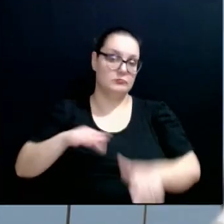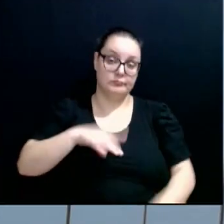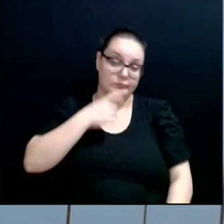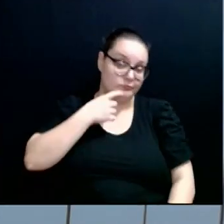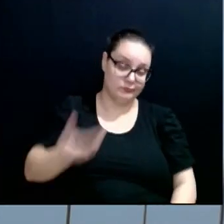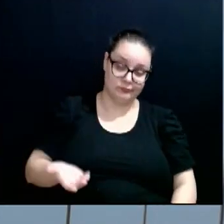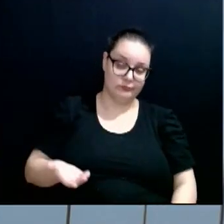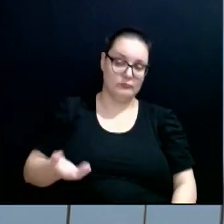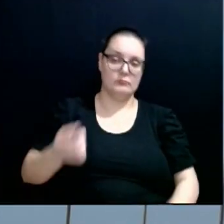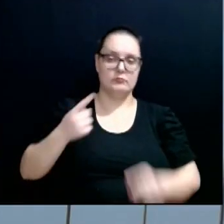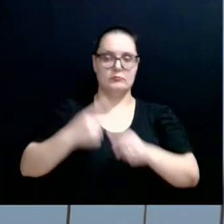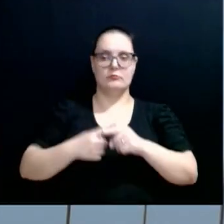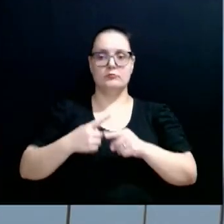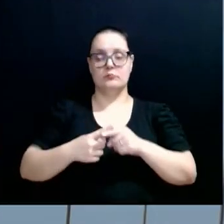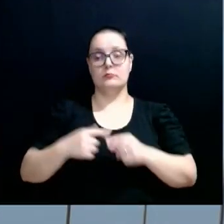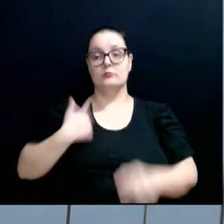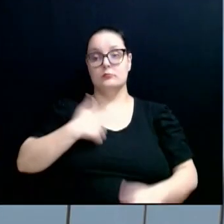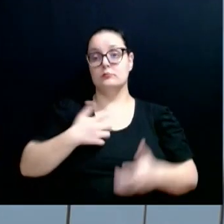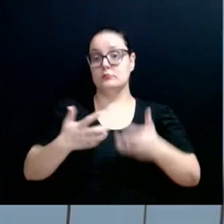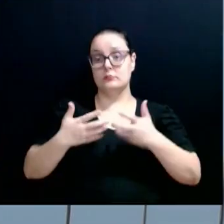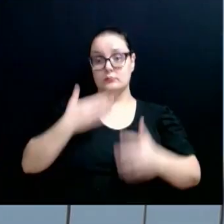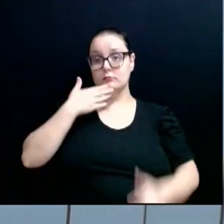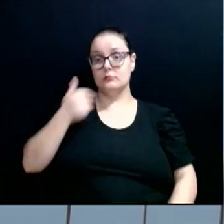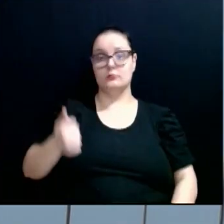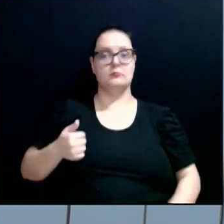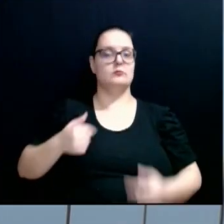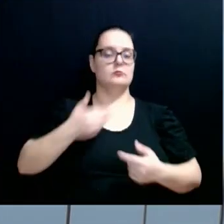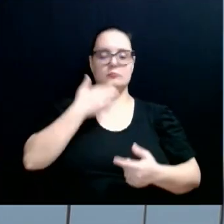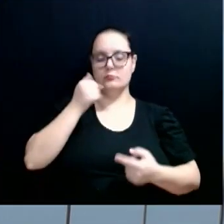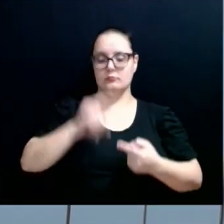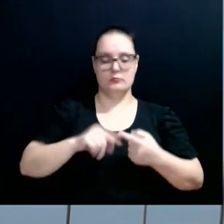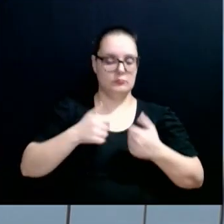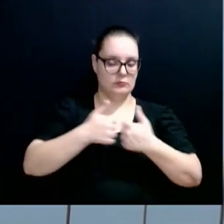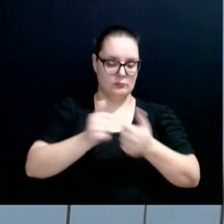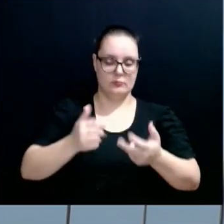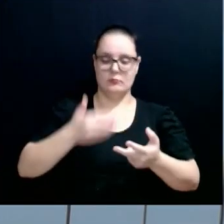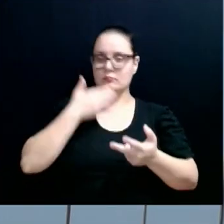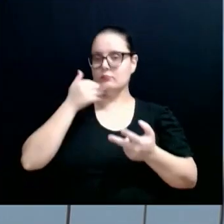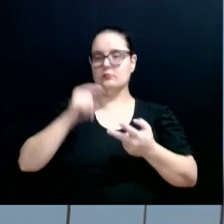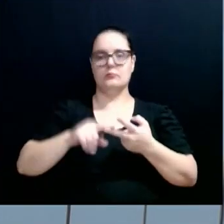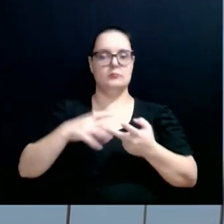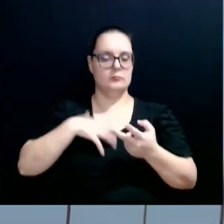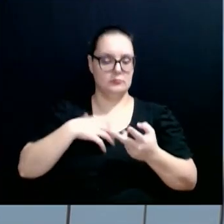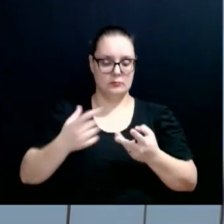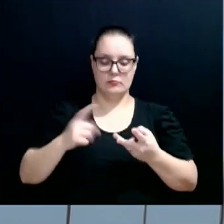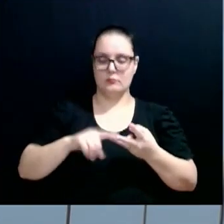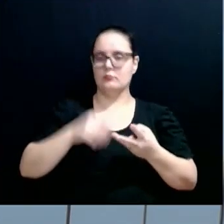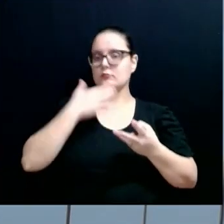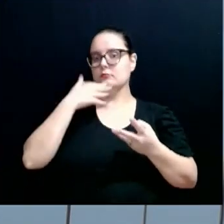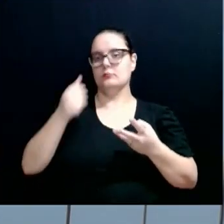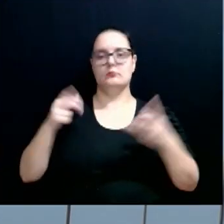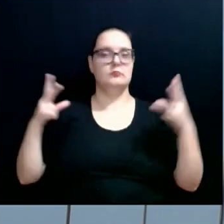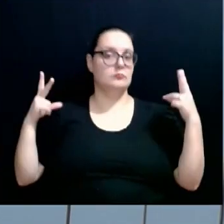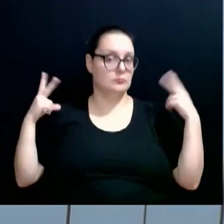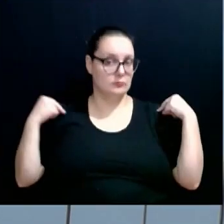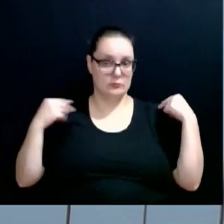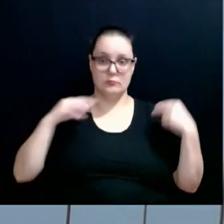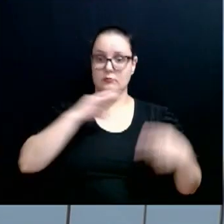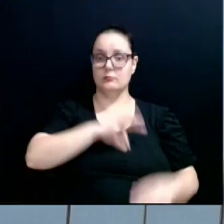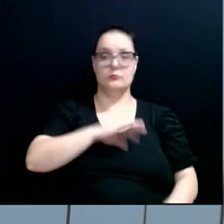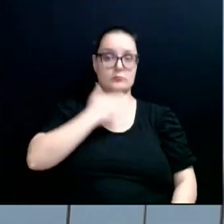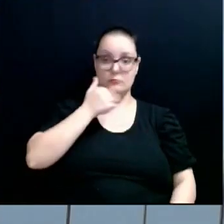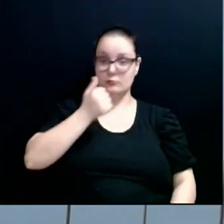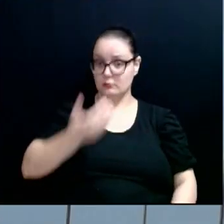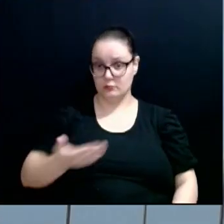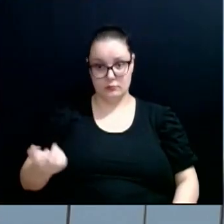quer o melhor ônibus, a gente quer as melhores condições, a gente quer o melhor motorista de ônibus ganhando melhor do que todas as